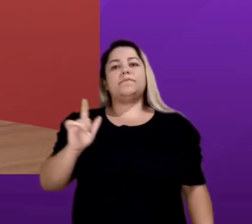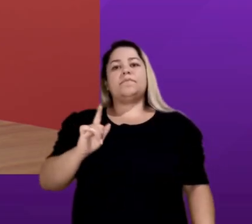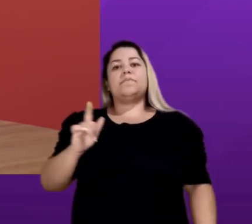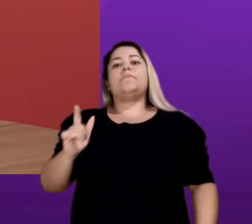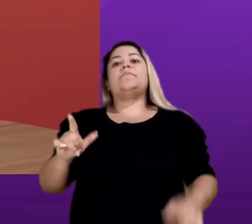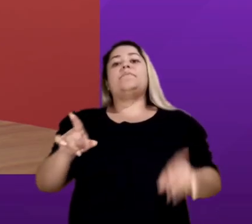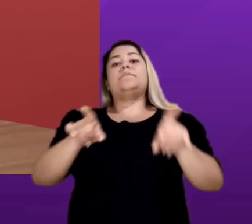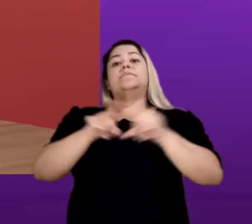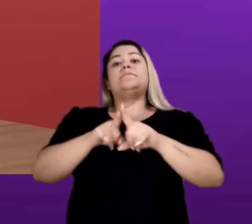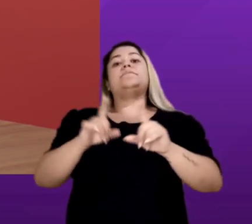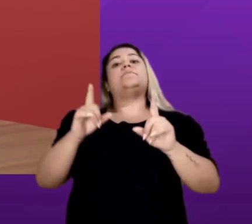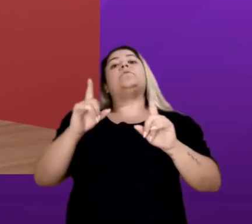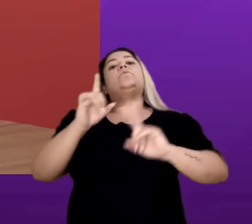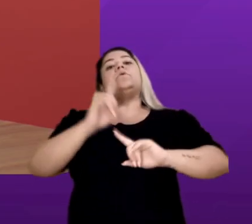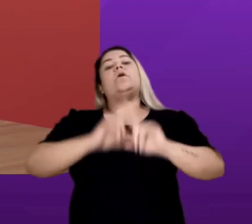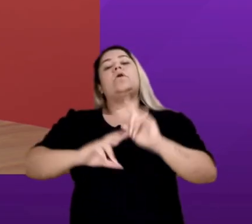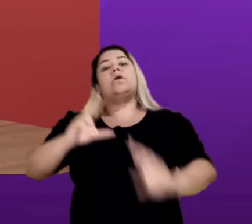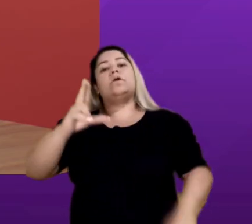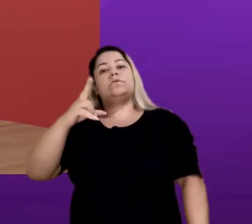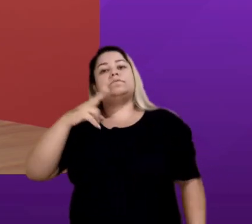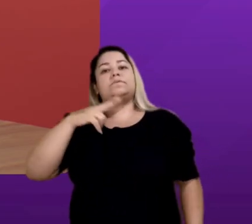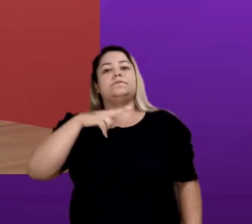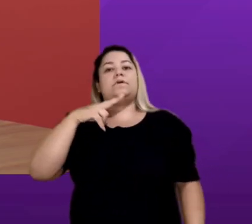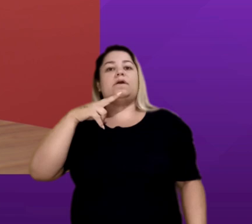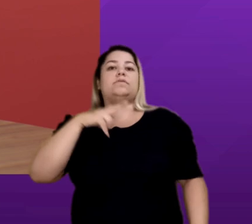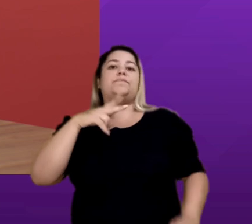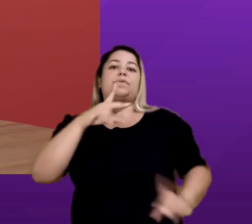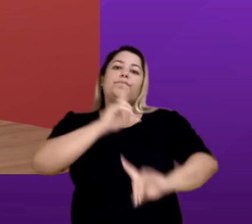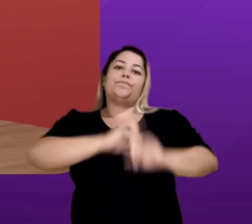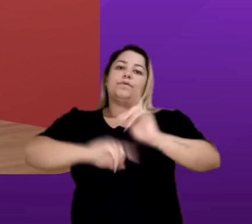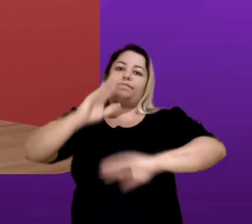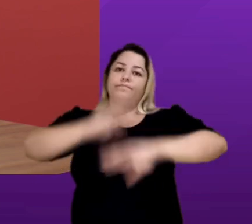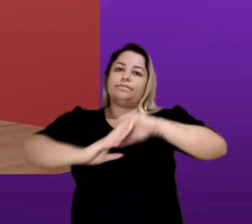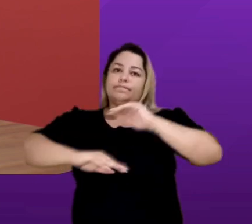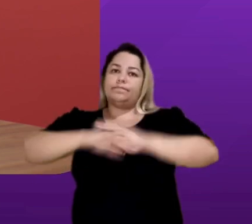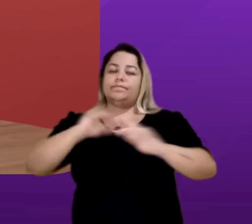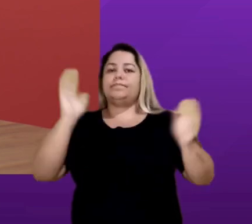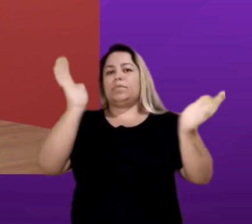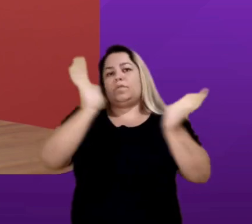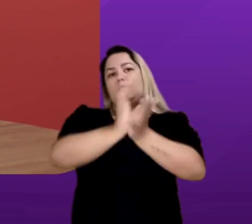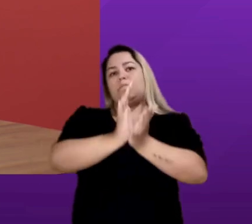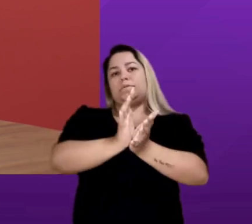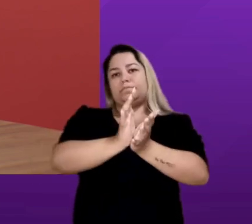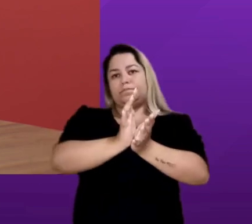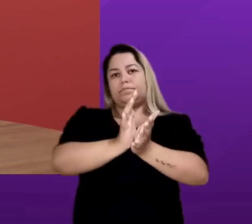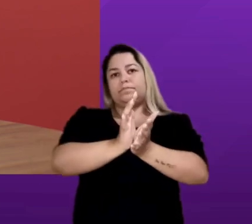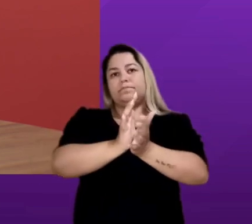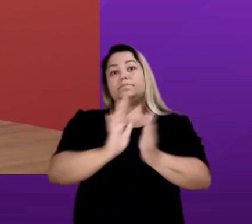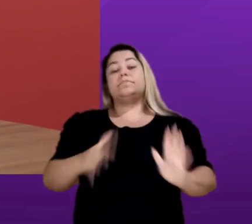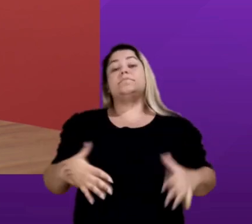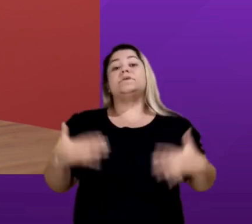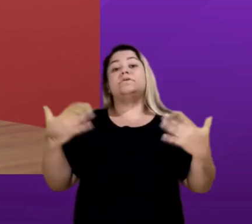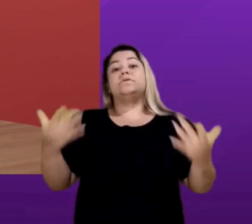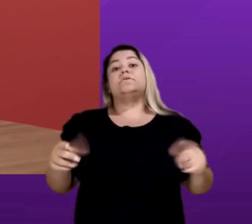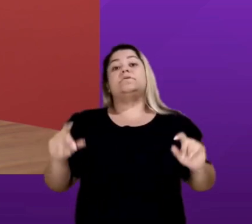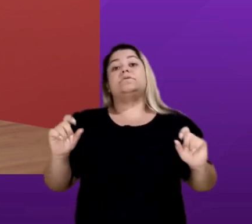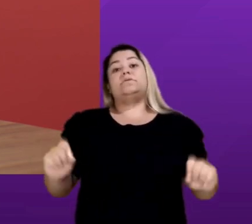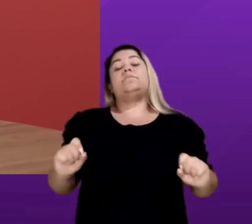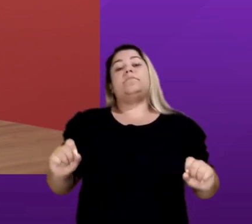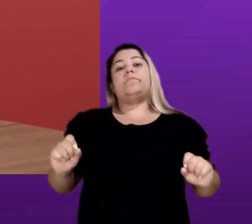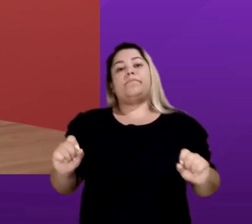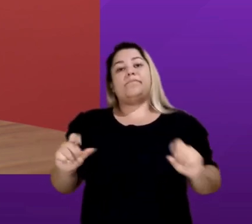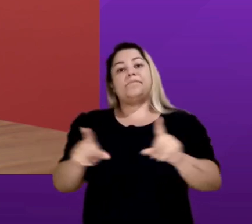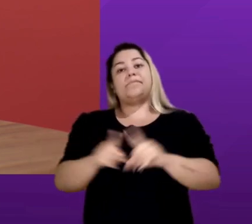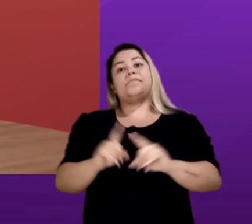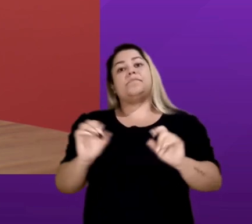desconstruir o individualismo e construir ações mais em rede e coletiva. Então, acho que isso brinda um pouco a gente.